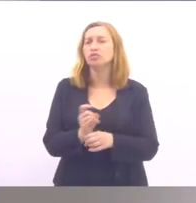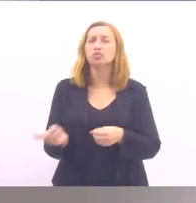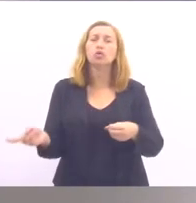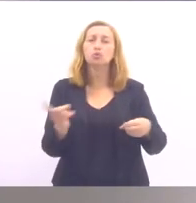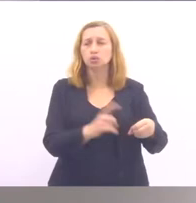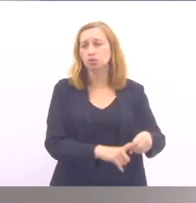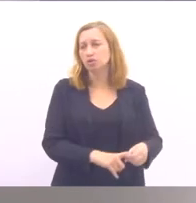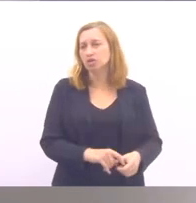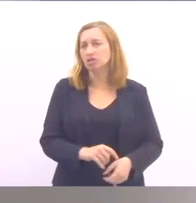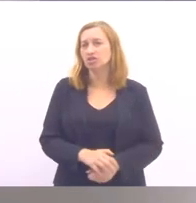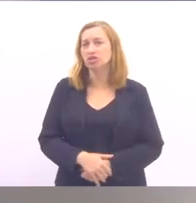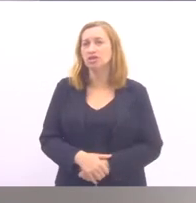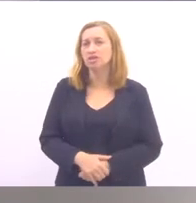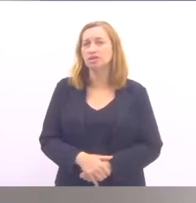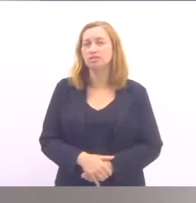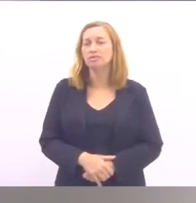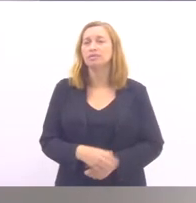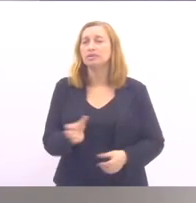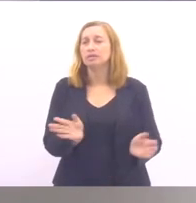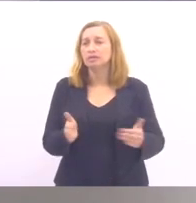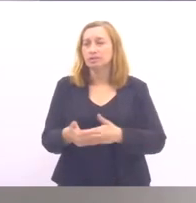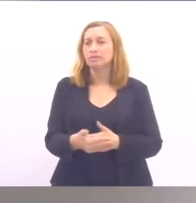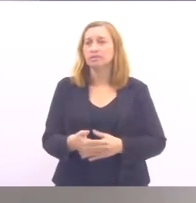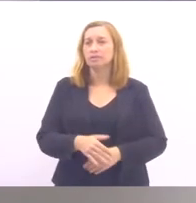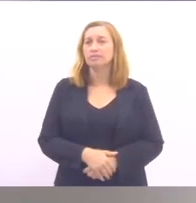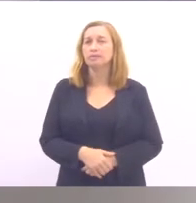...sistemática da cadeia de logística reversa de embalagens...